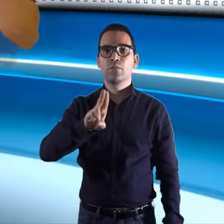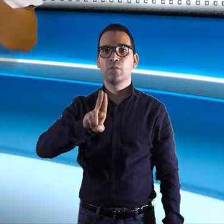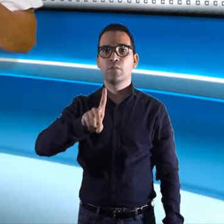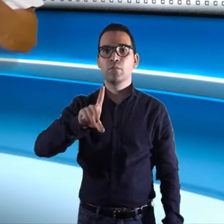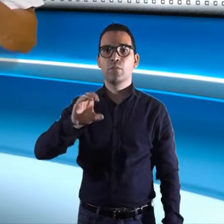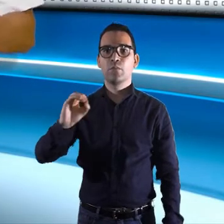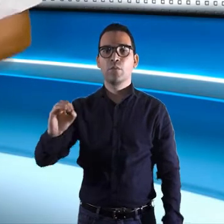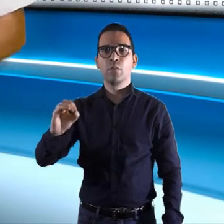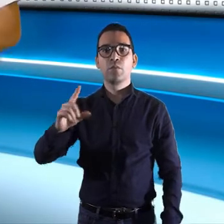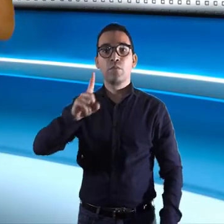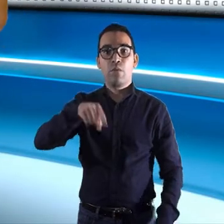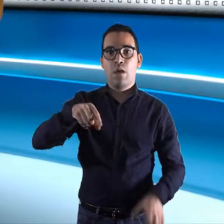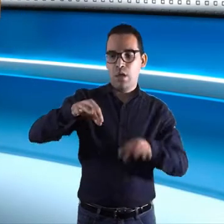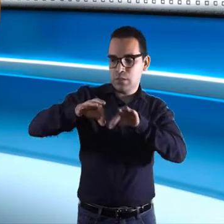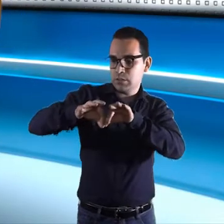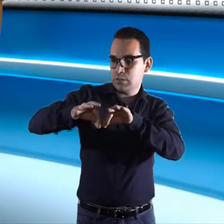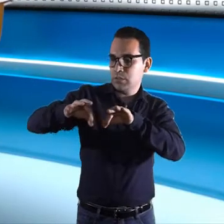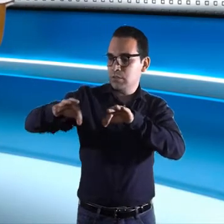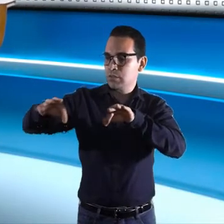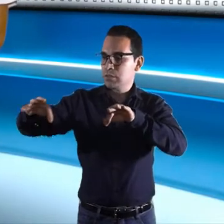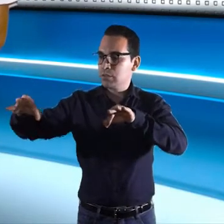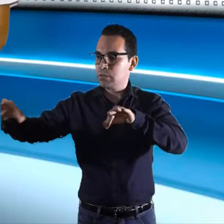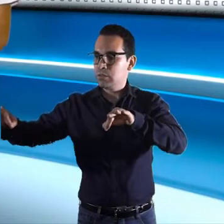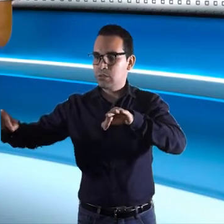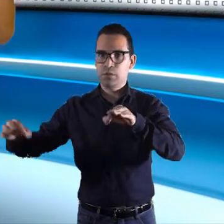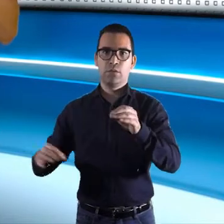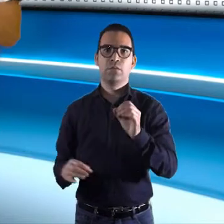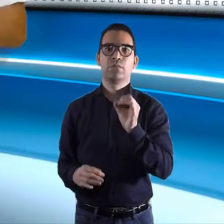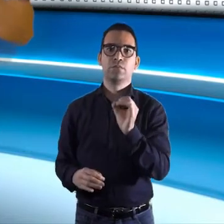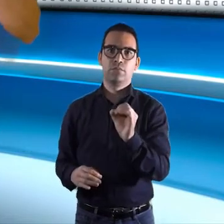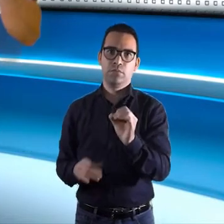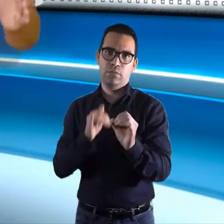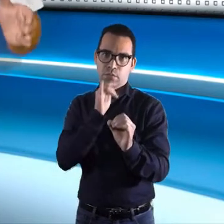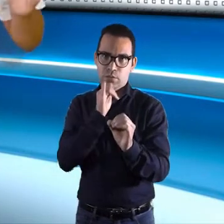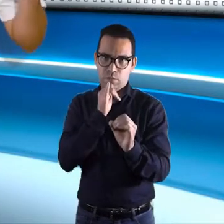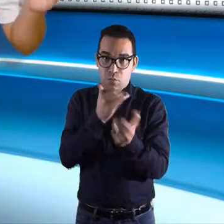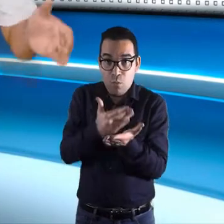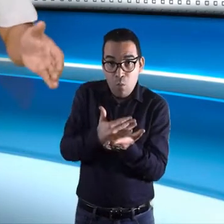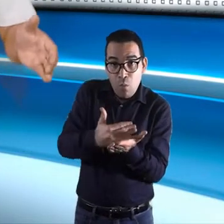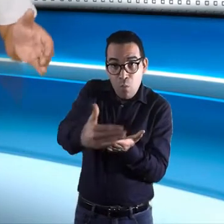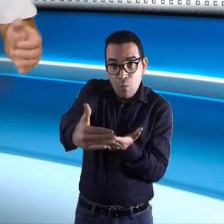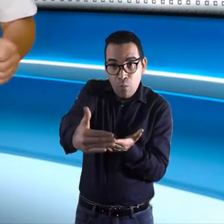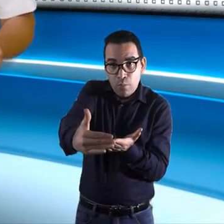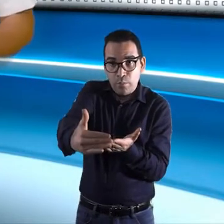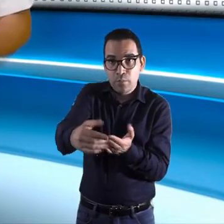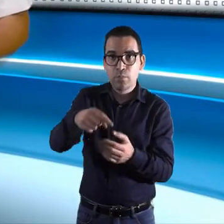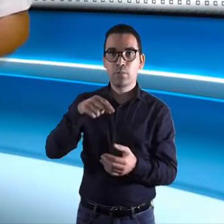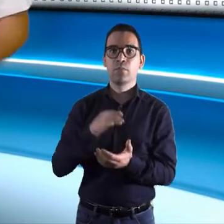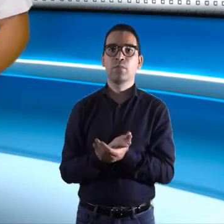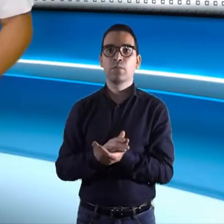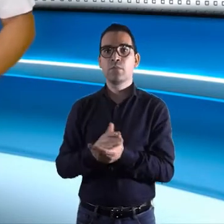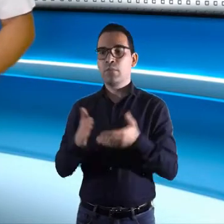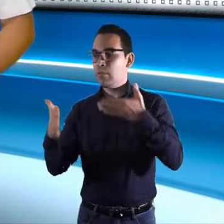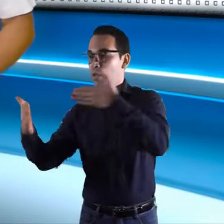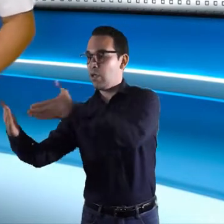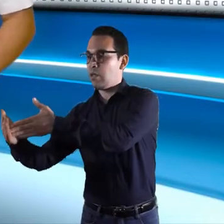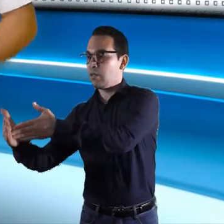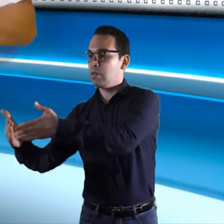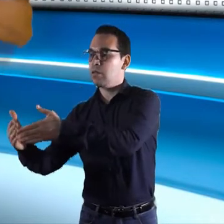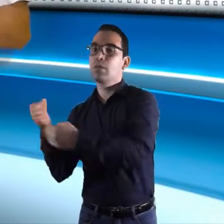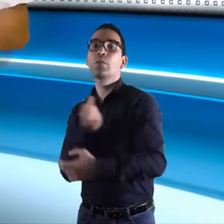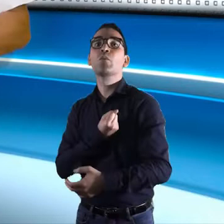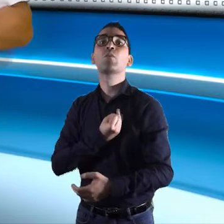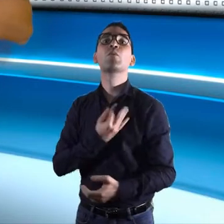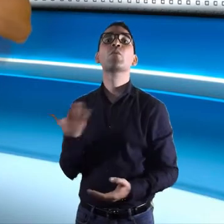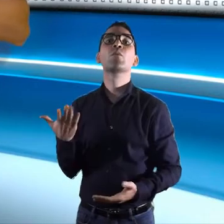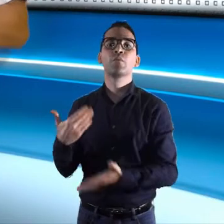a distância entre o ponto de origem até determinado valor. Vamos mais um exemplo.